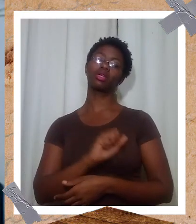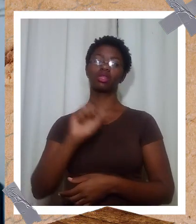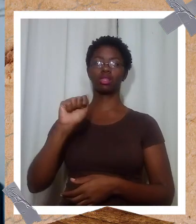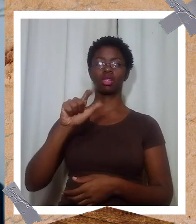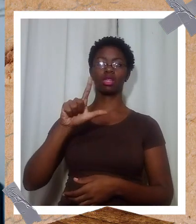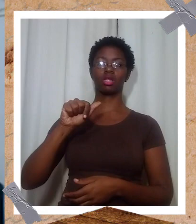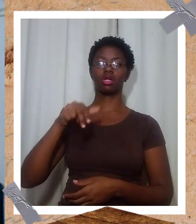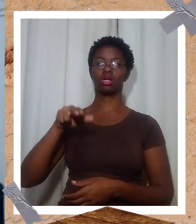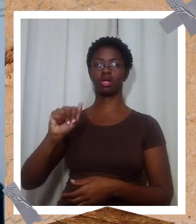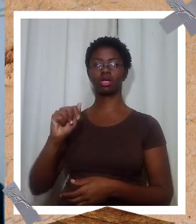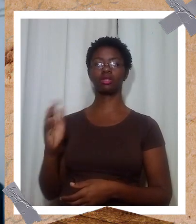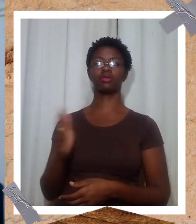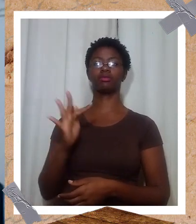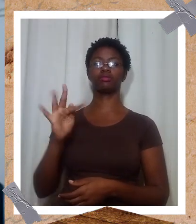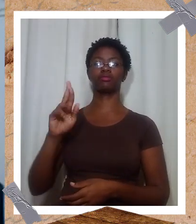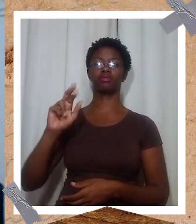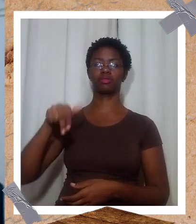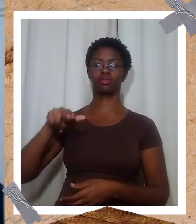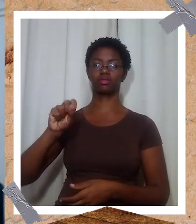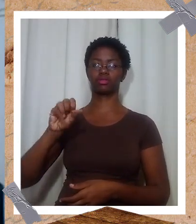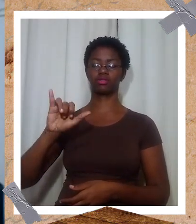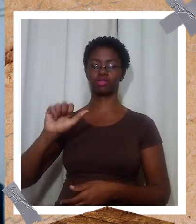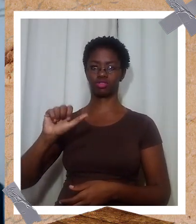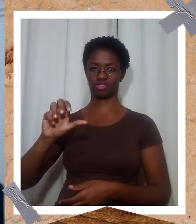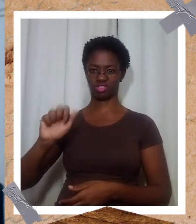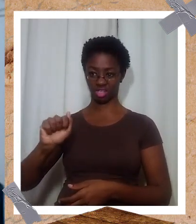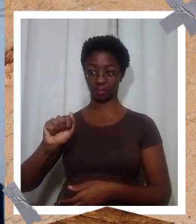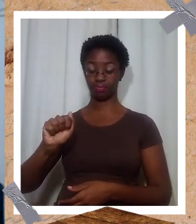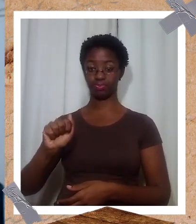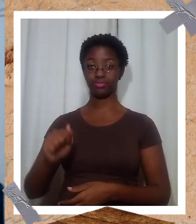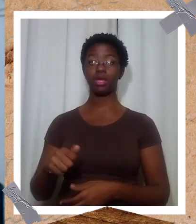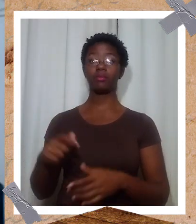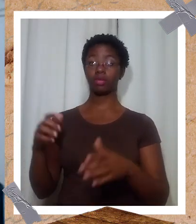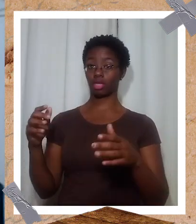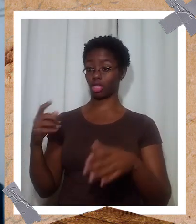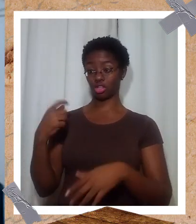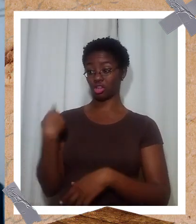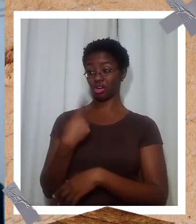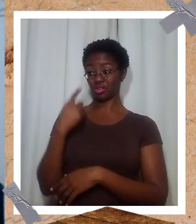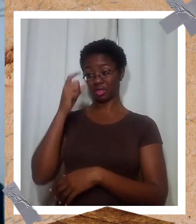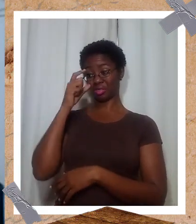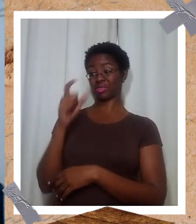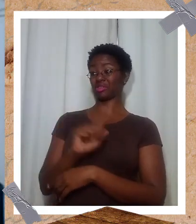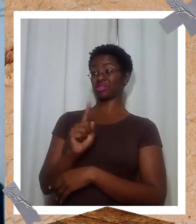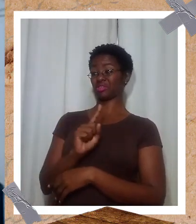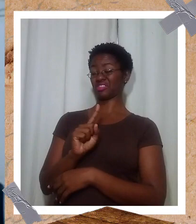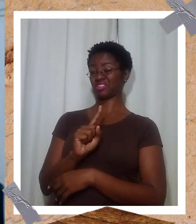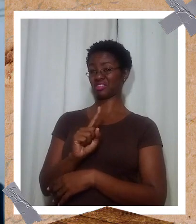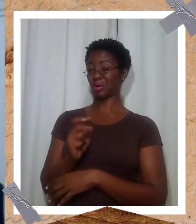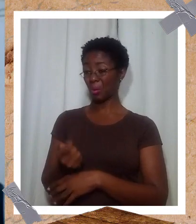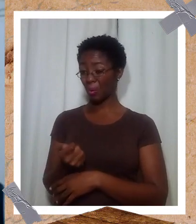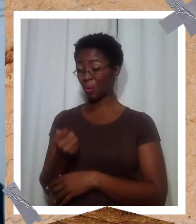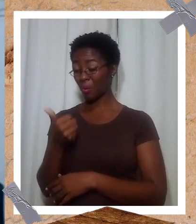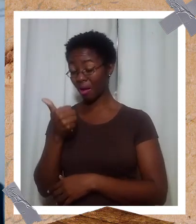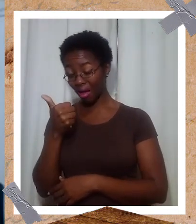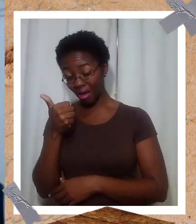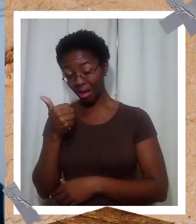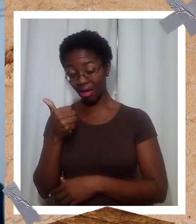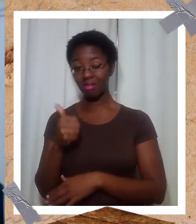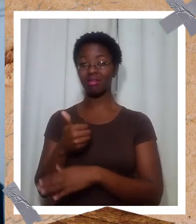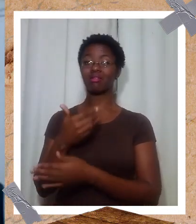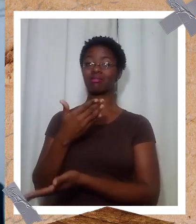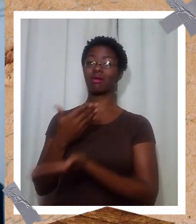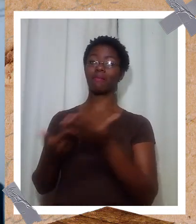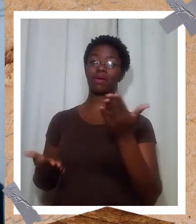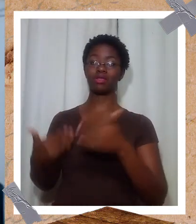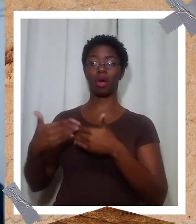Alana Francisca, que por uma desatenção nossa na hora de preparar a lista final, quase ficou de fora do